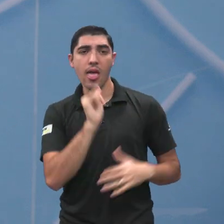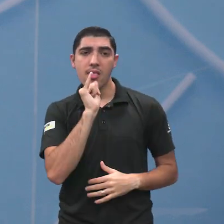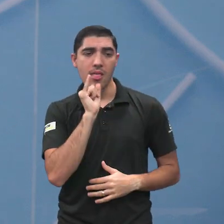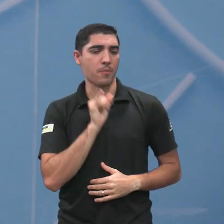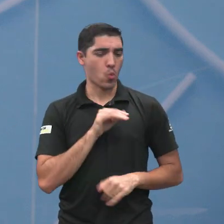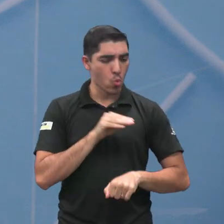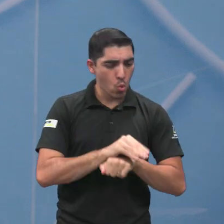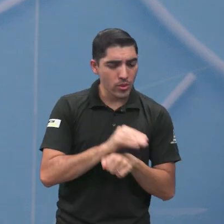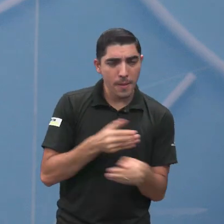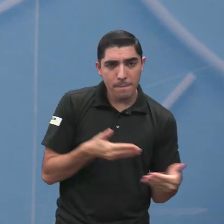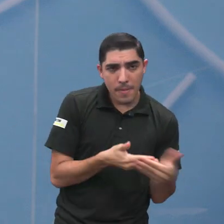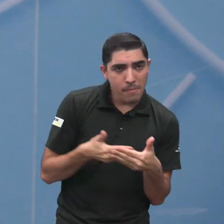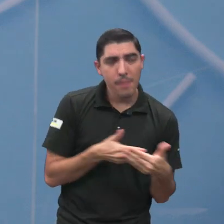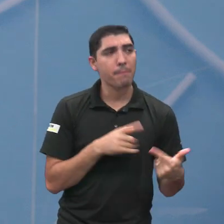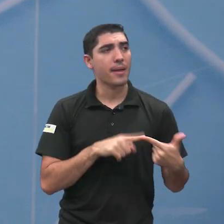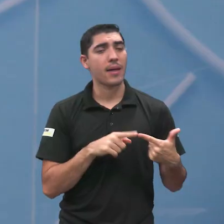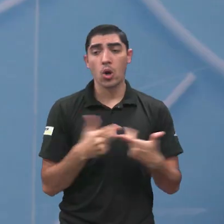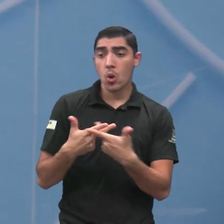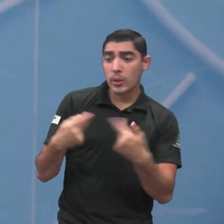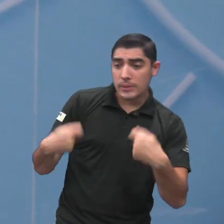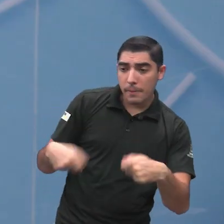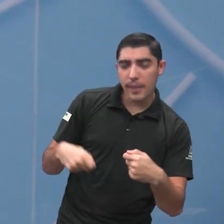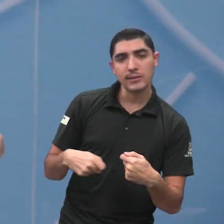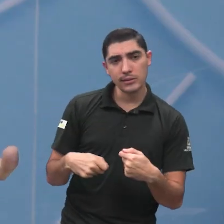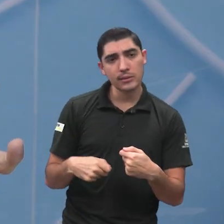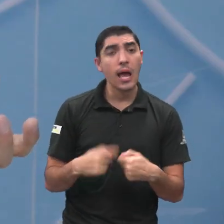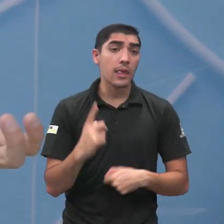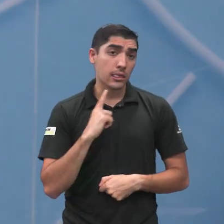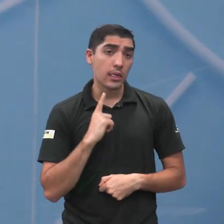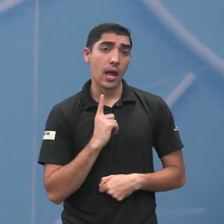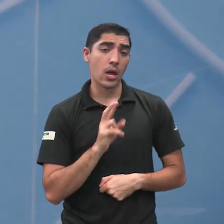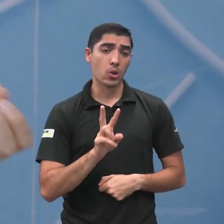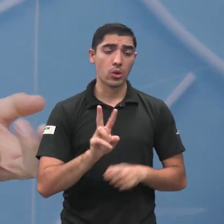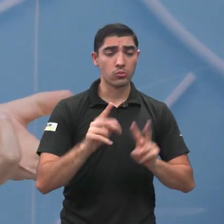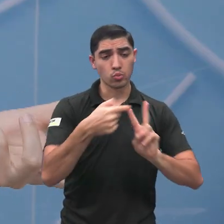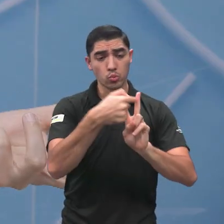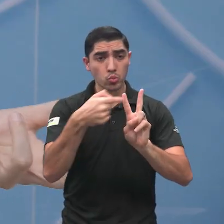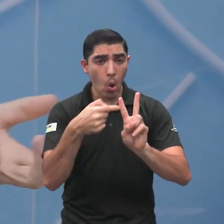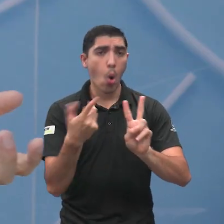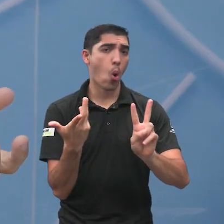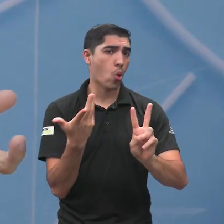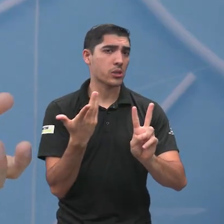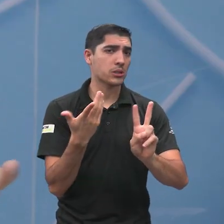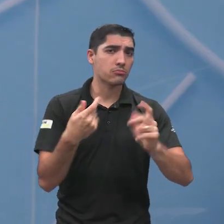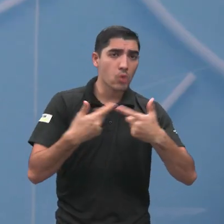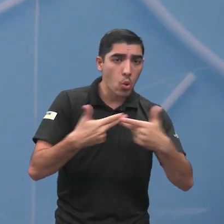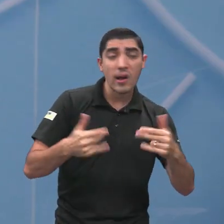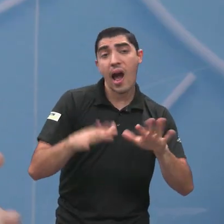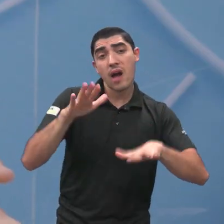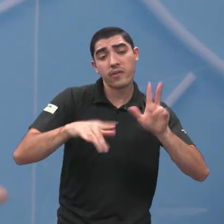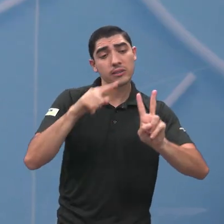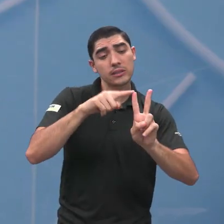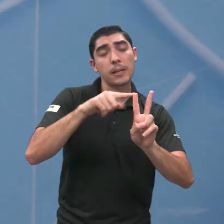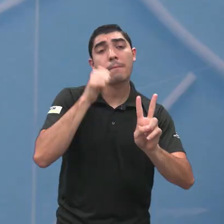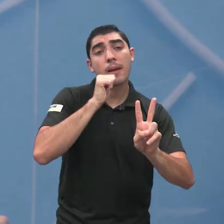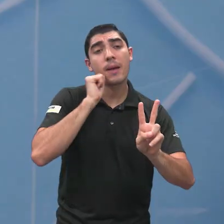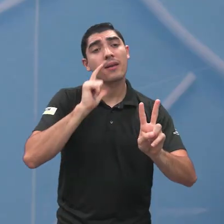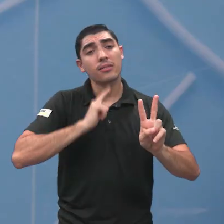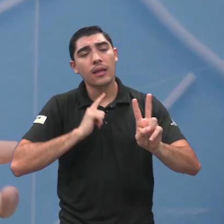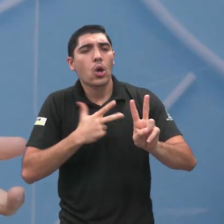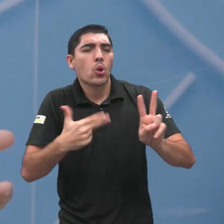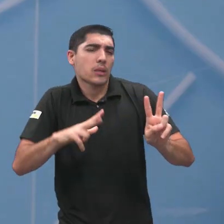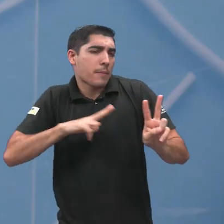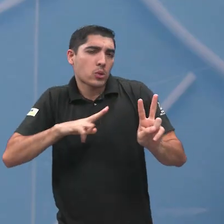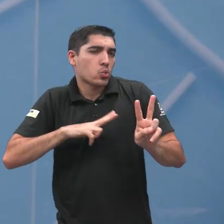que vão surgindo, já tem as demandas do casal, às vezes a mãe tem uma demanda pessoal também que precisa ser tratada. Então, é um